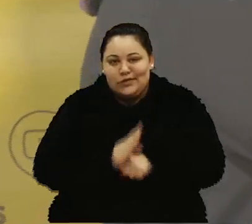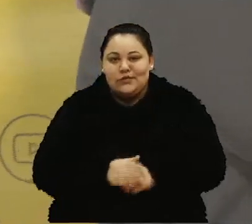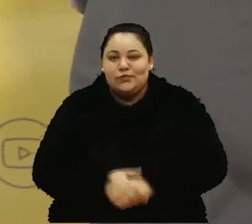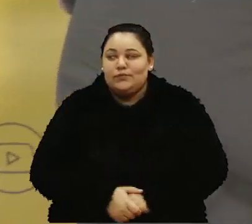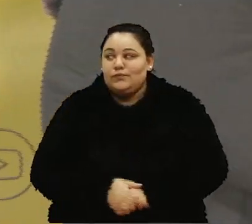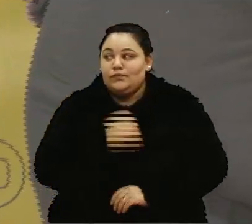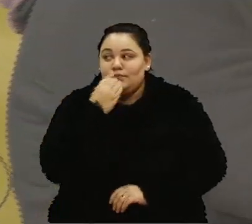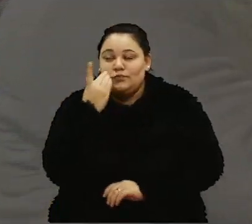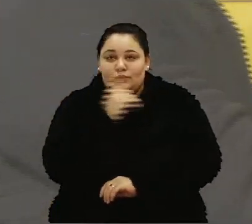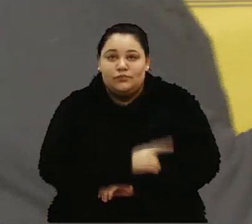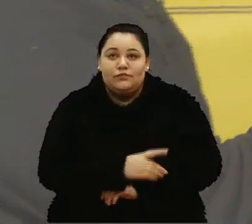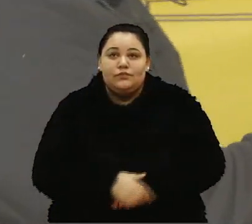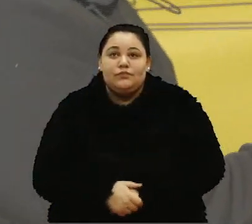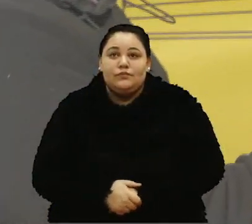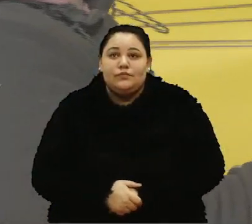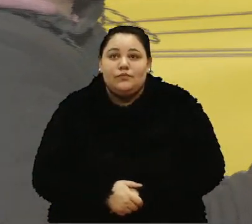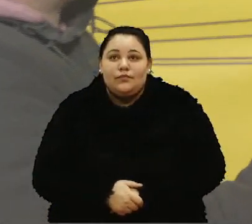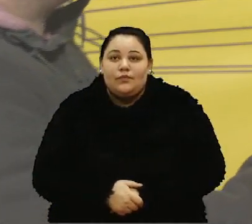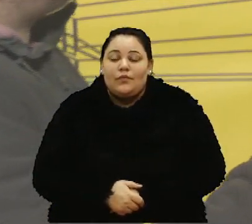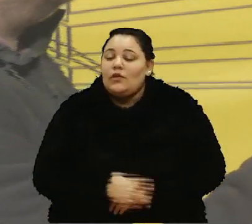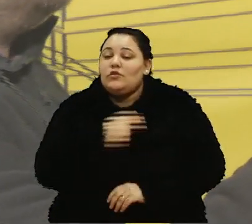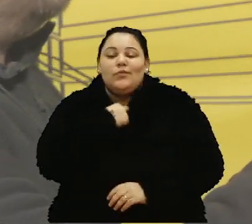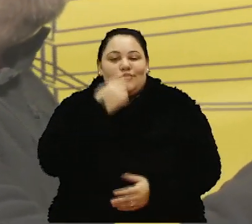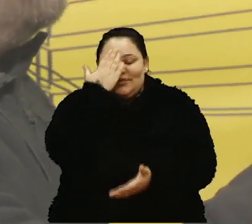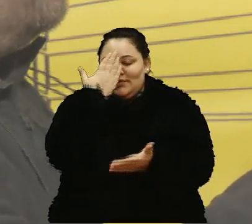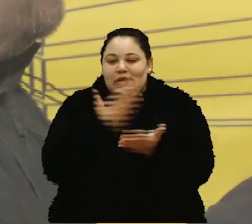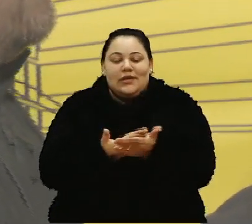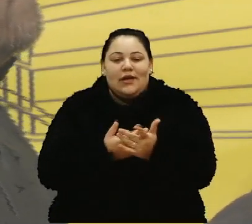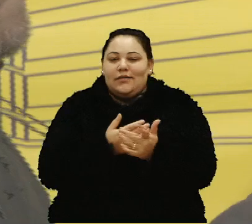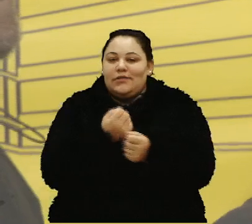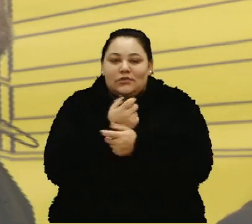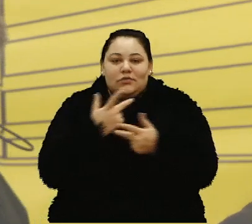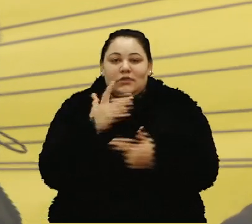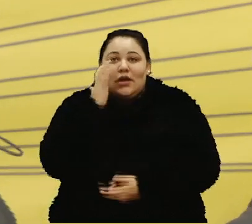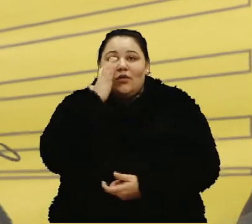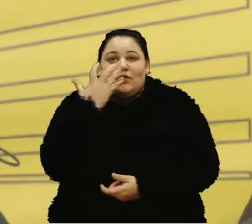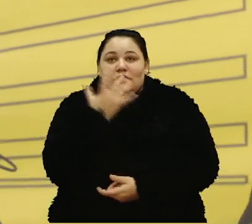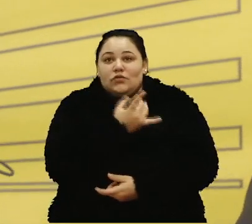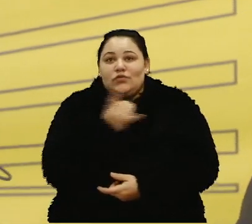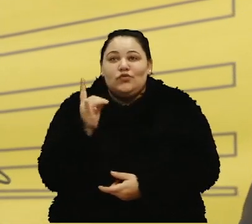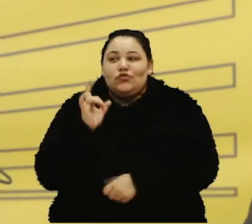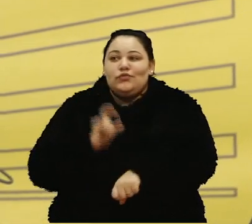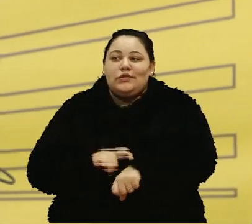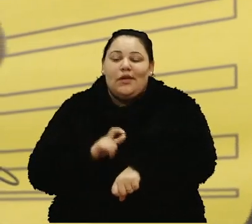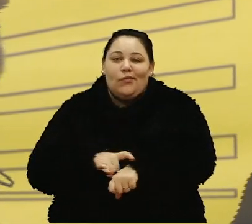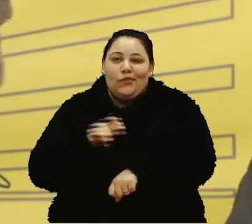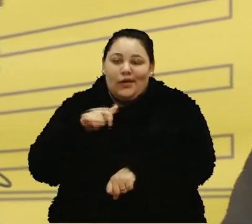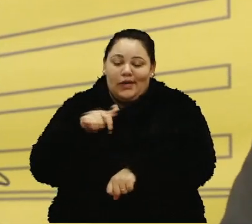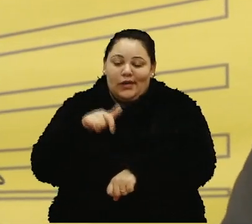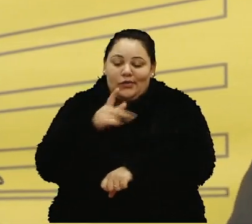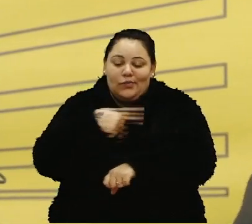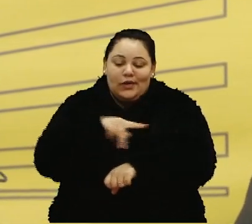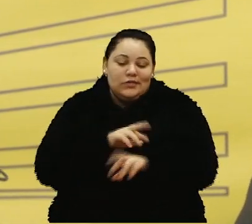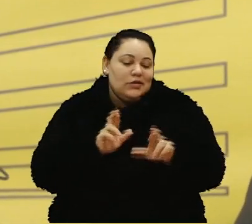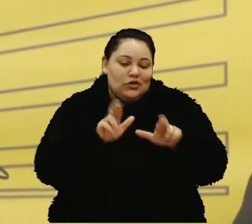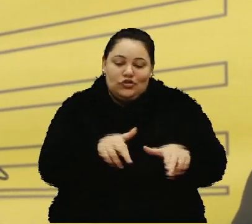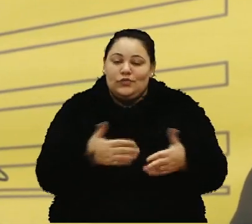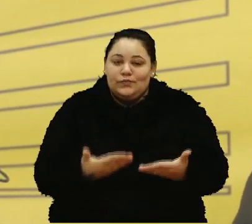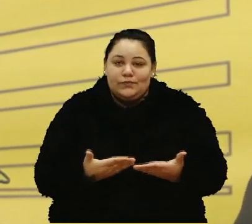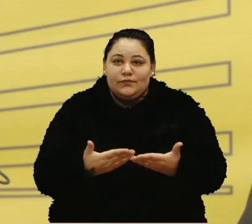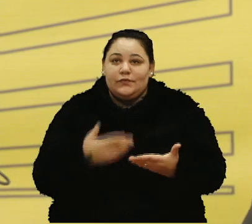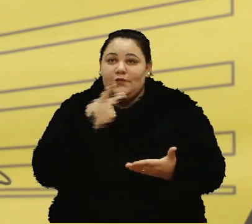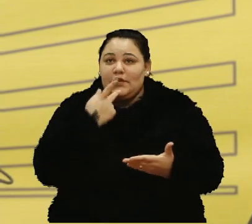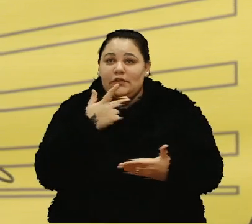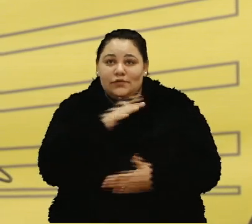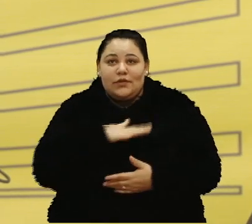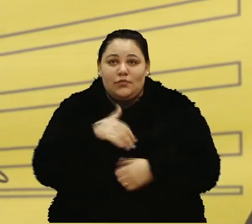Bom dia, bom dia. Não, é inadmissível o que vem acontecendo nos últimos tempos aqui no nosso país, na nossa região, enfim, com os